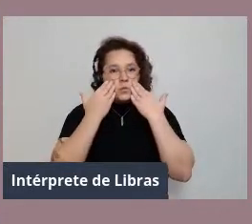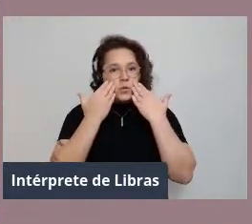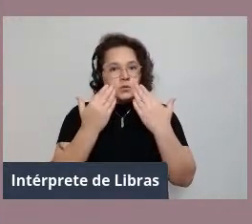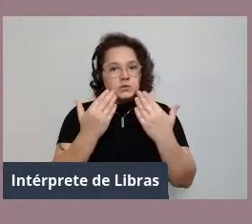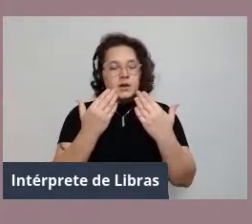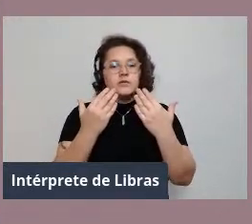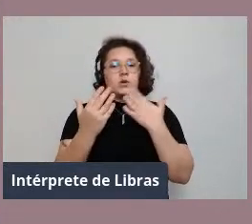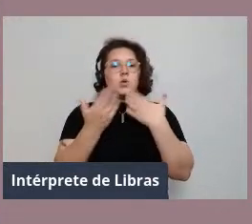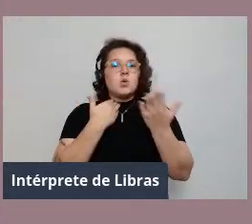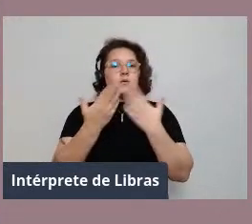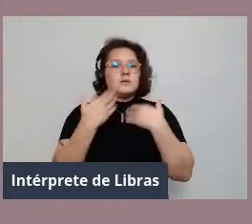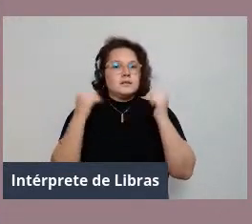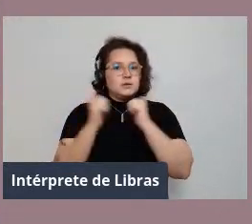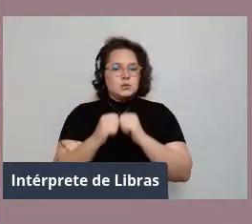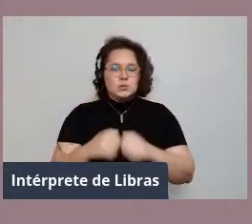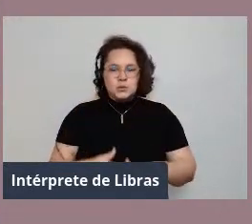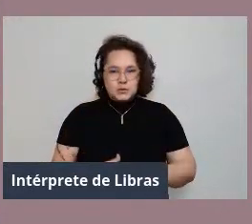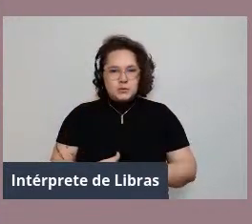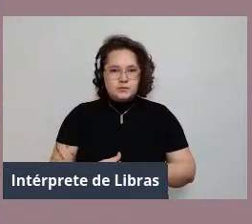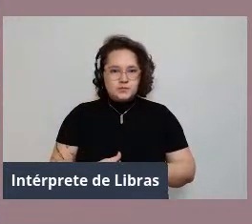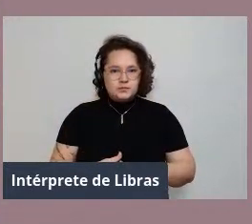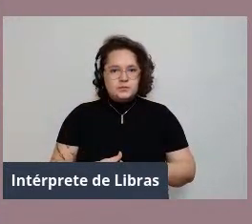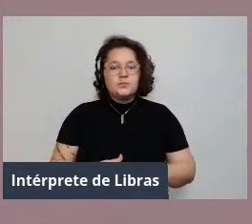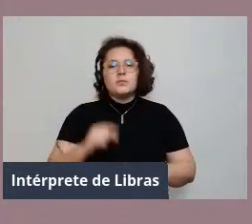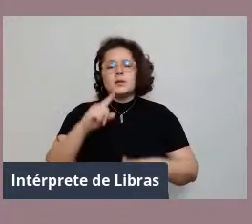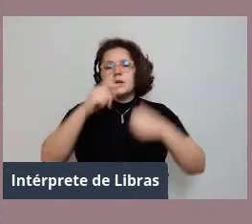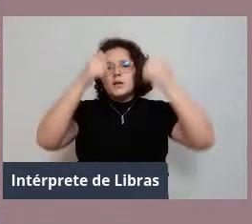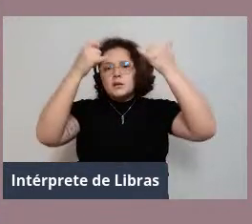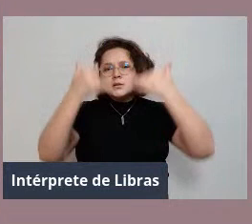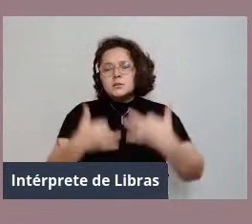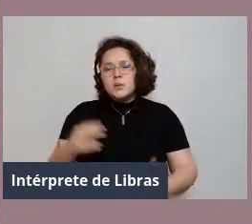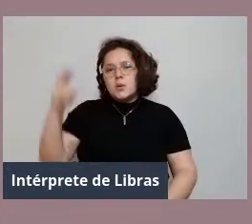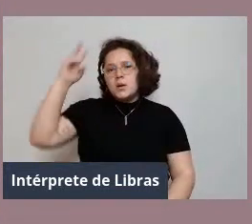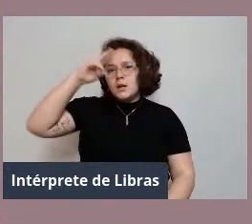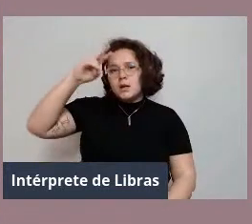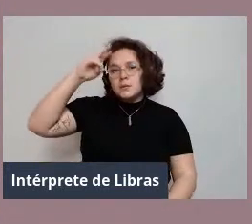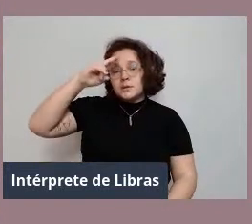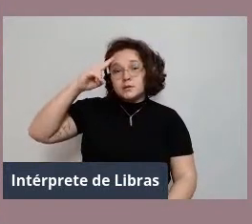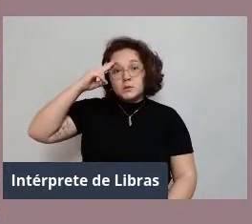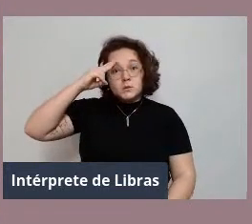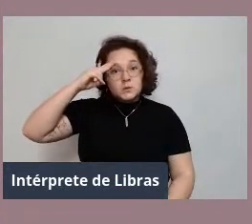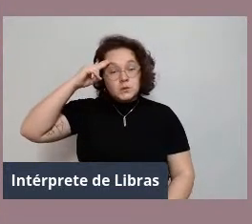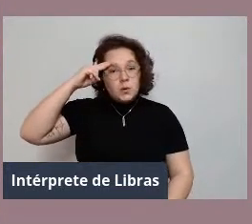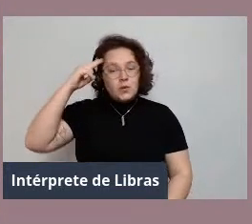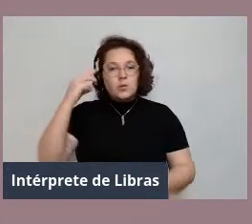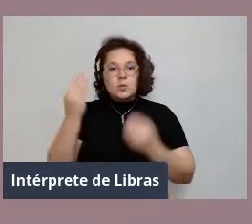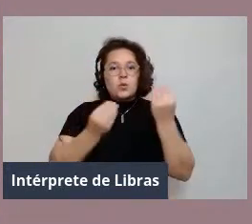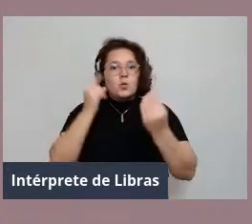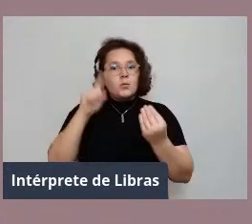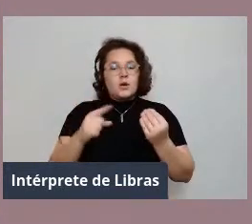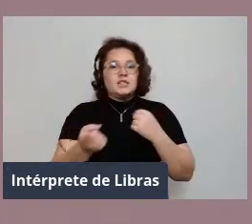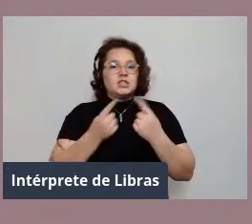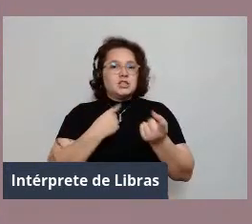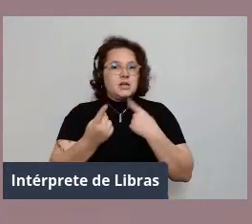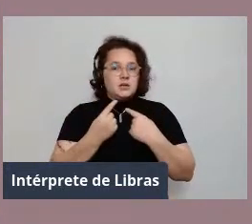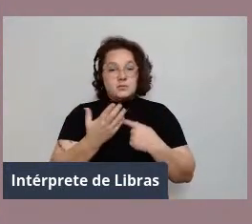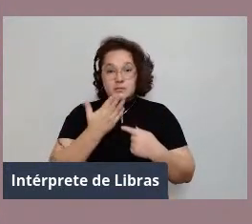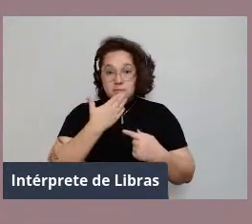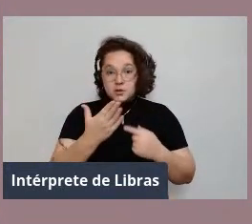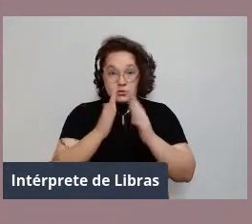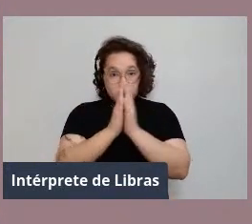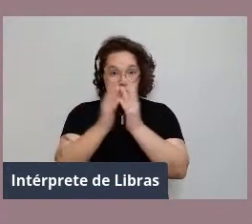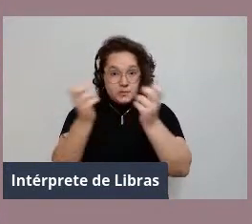conversava com ela. Contou sua lembrança desse sonho e desse diálogo, pedindo-me que lhe explicasse